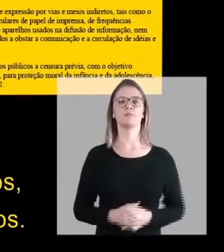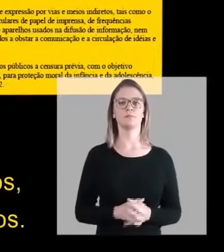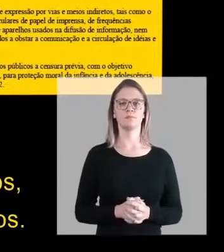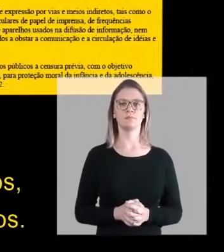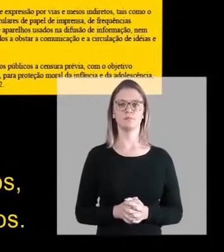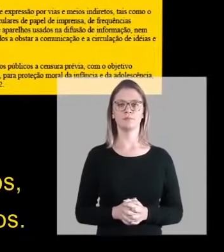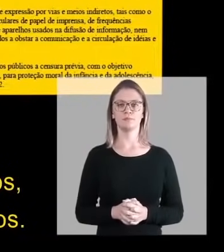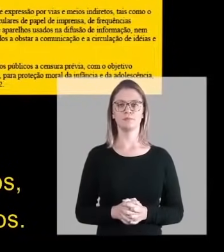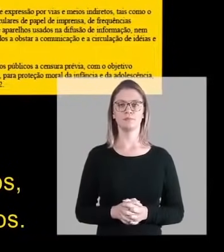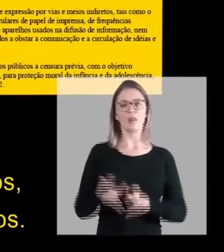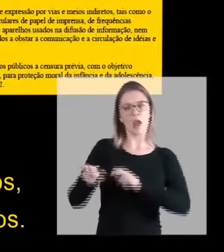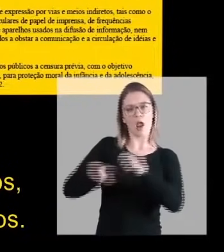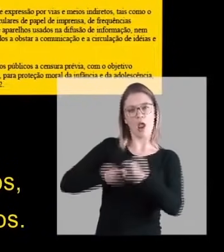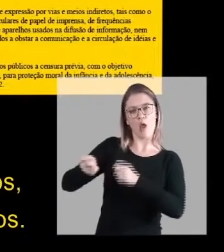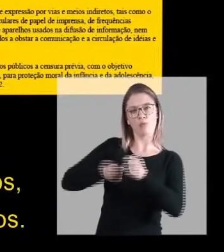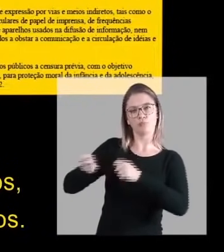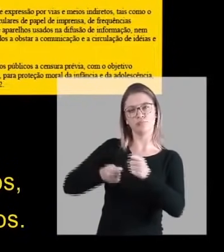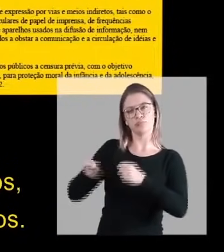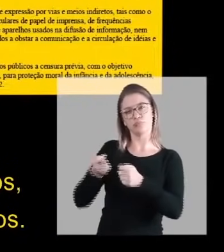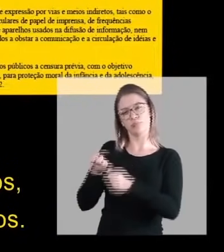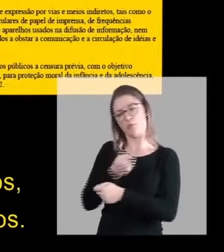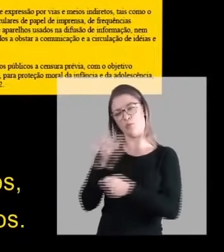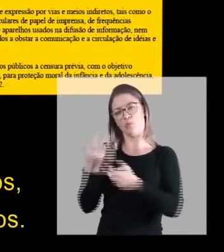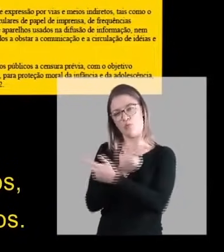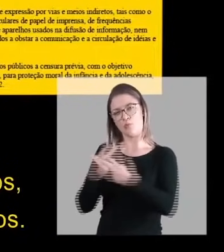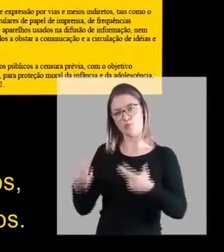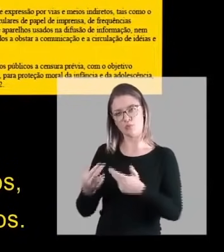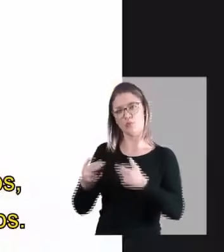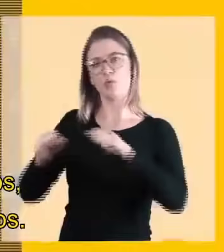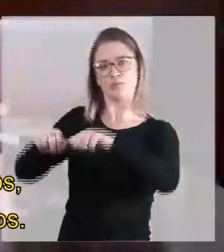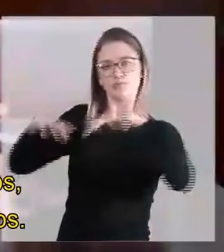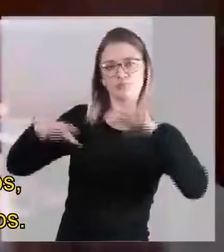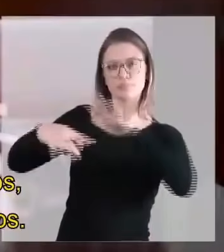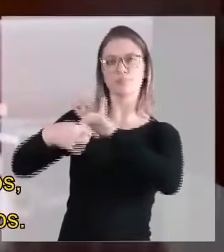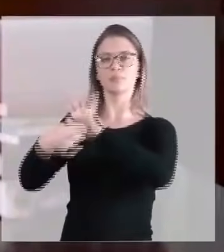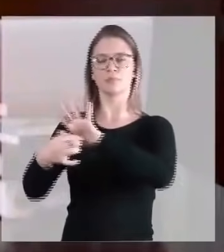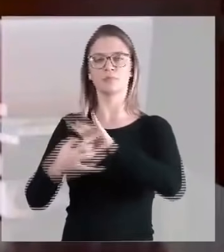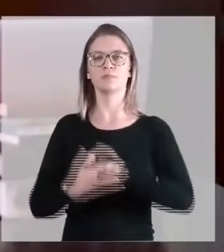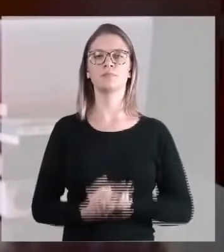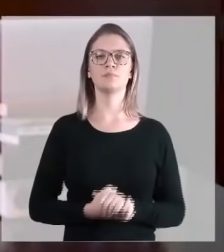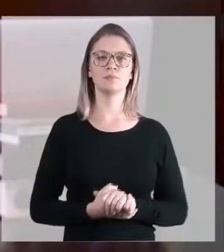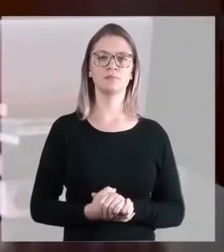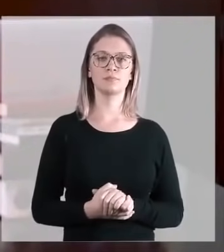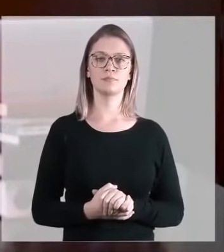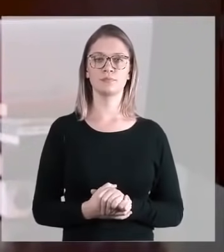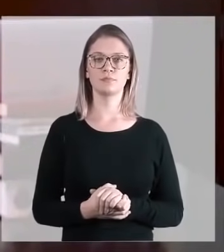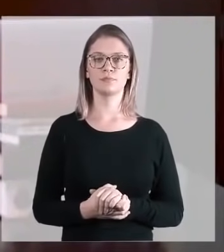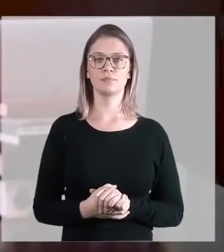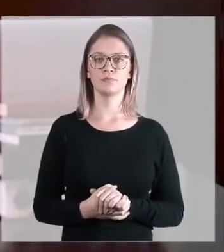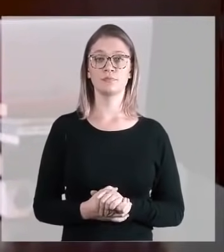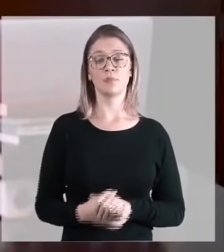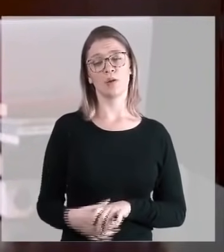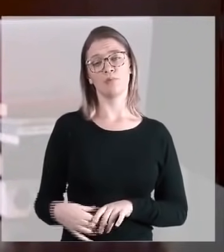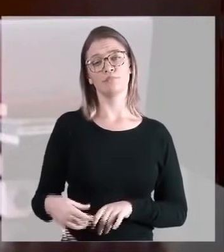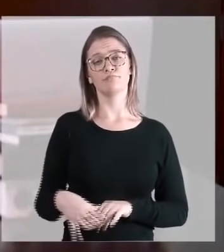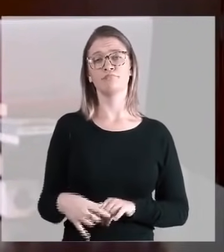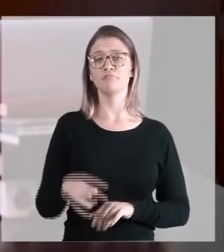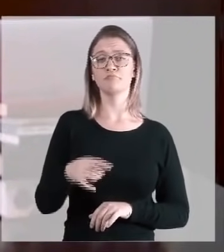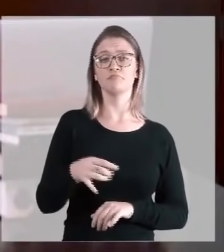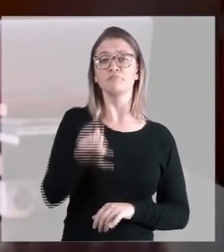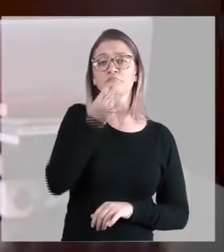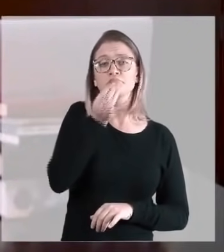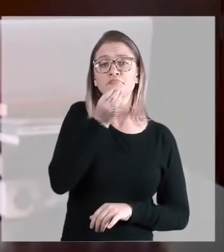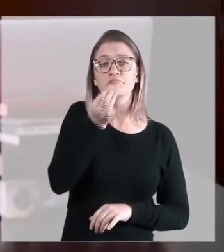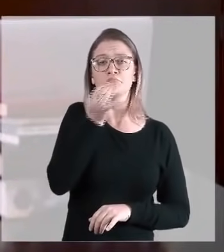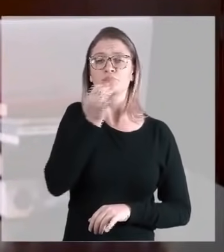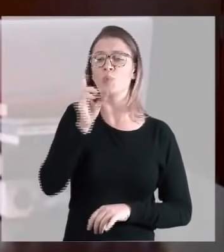espetáculos ou regular determinados espetáculos, apresentações ou conteúdos públicos. Para exemplificar como alguns desses direitos